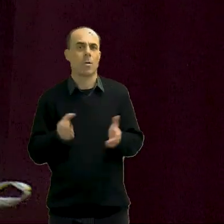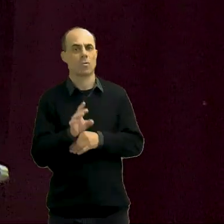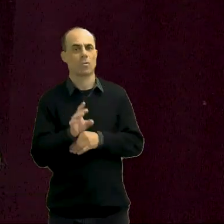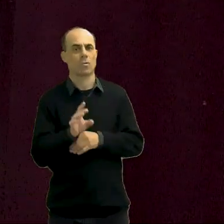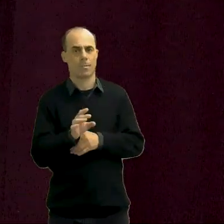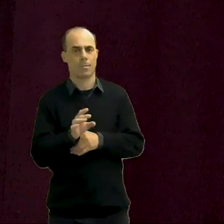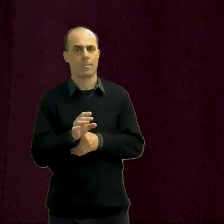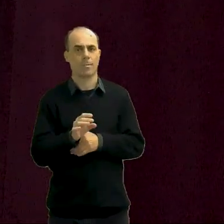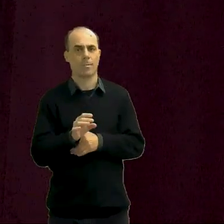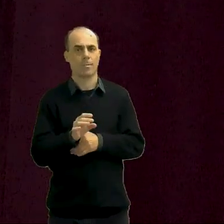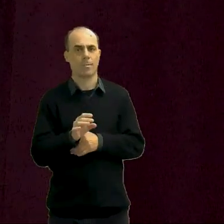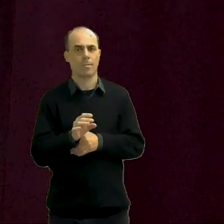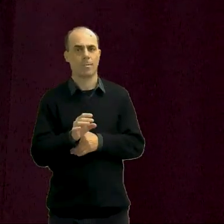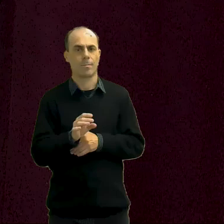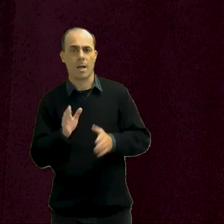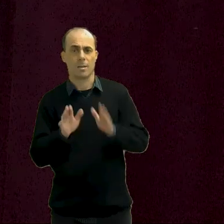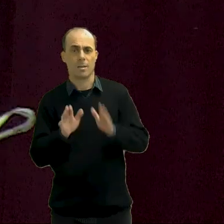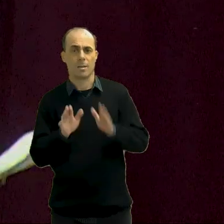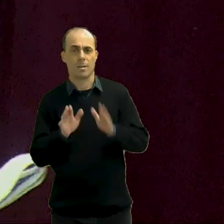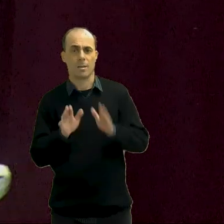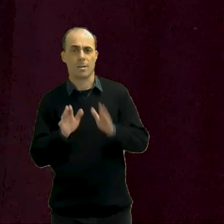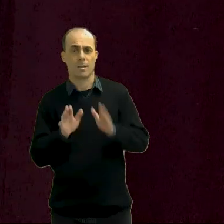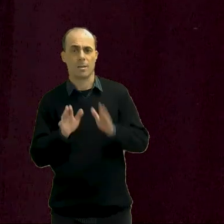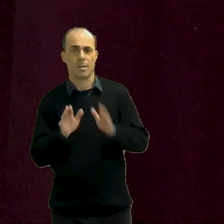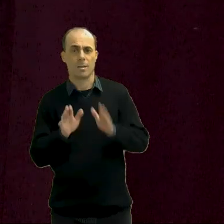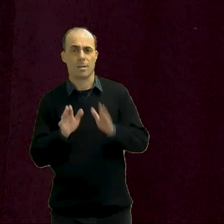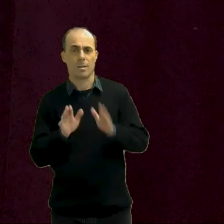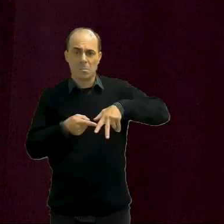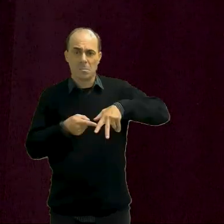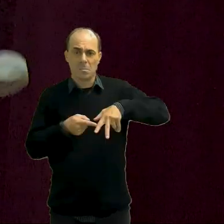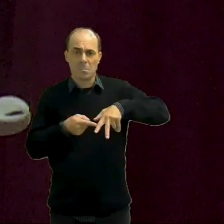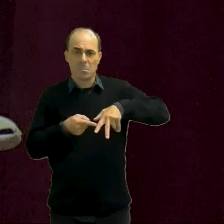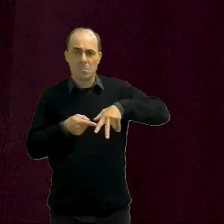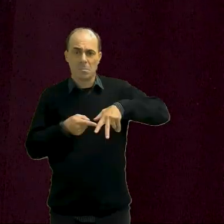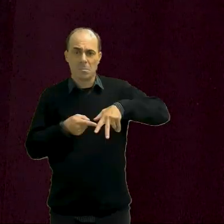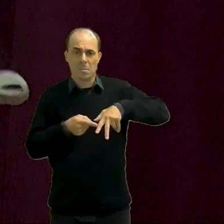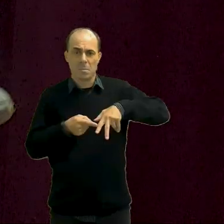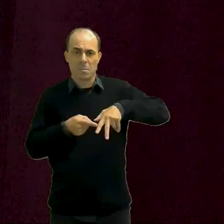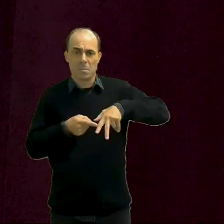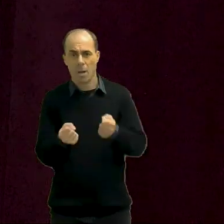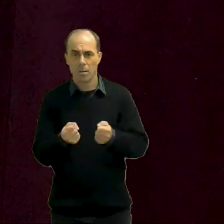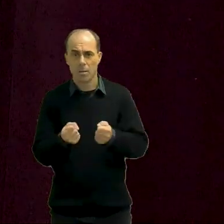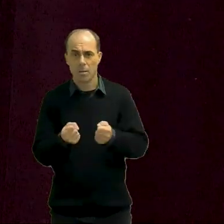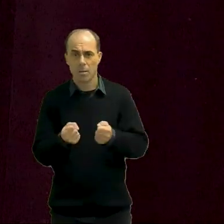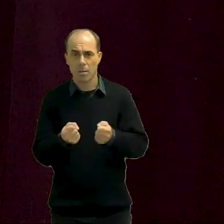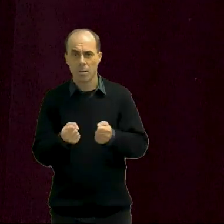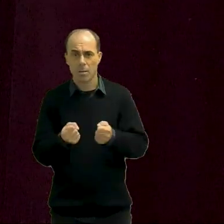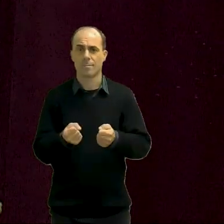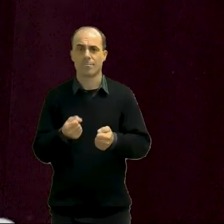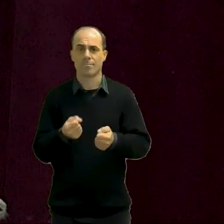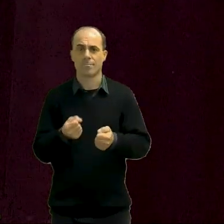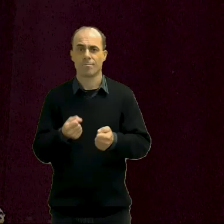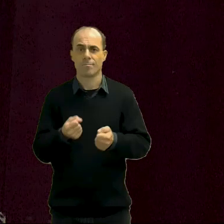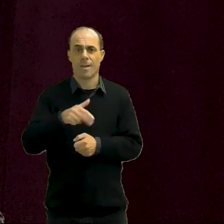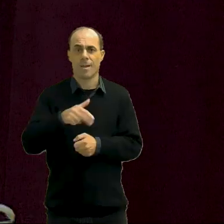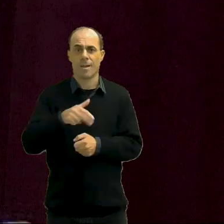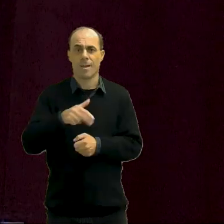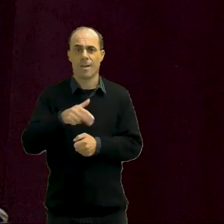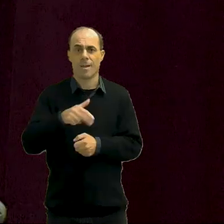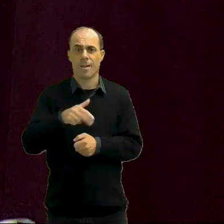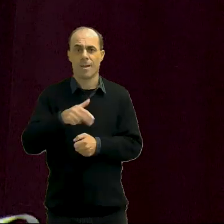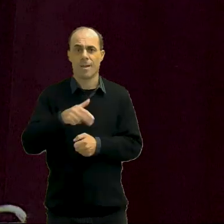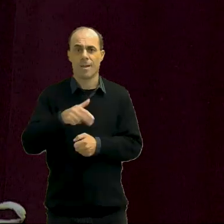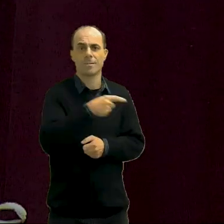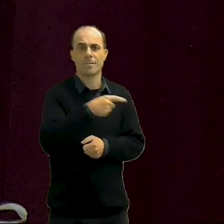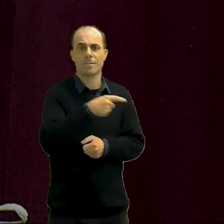Ela pode ter quebrado uma perna se machucado não consegue se locomover se deslocar até o o a a aquele